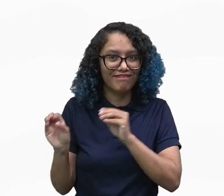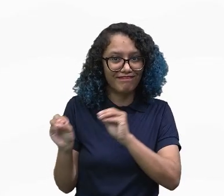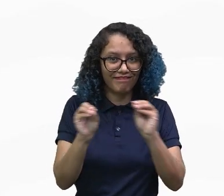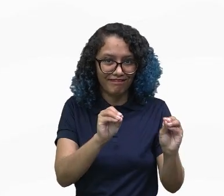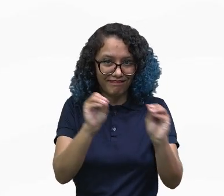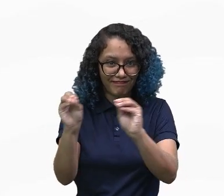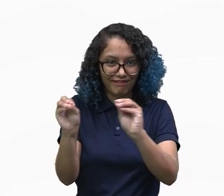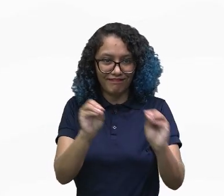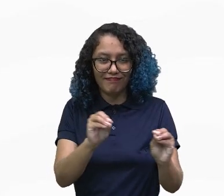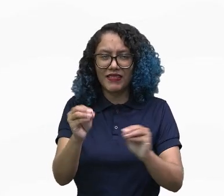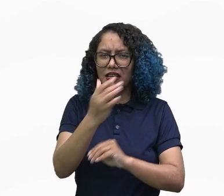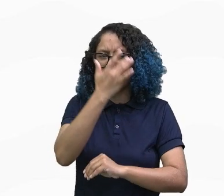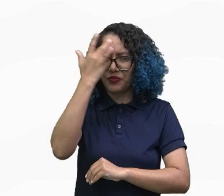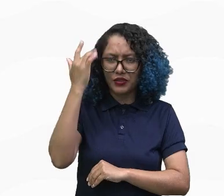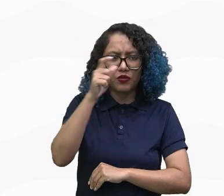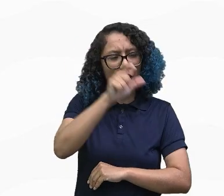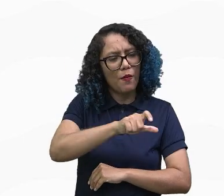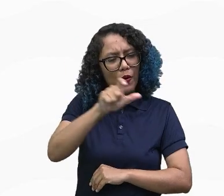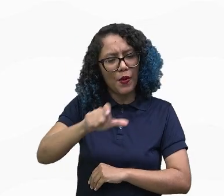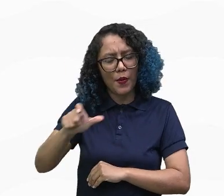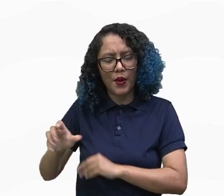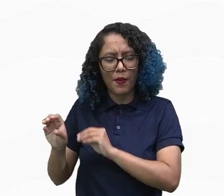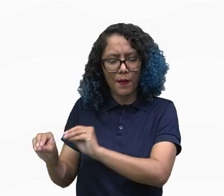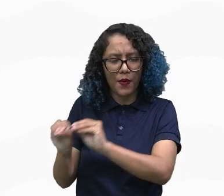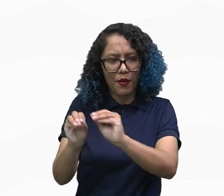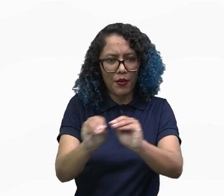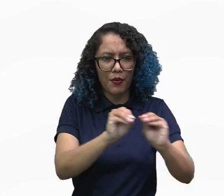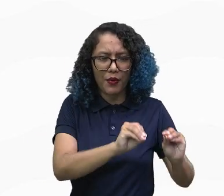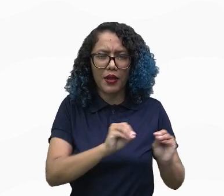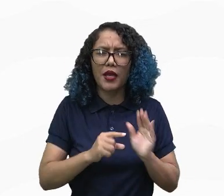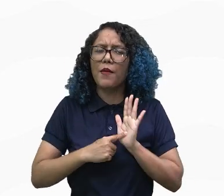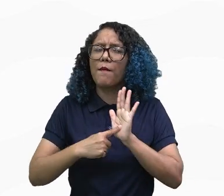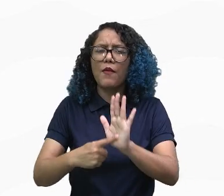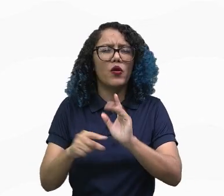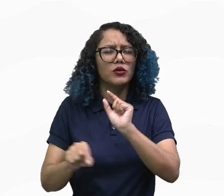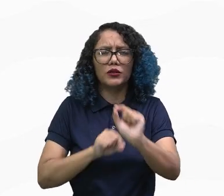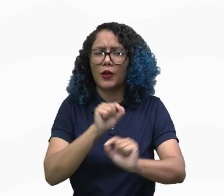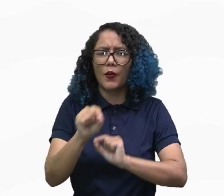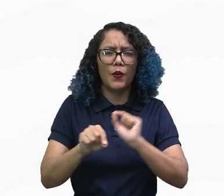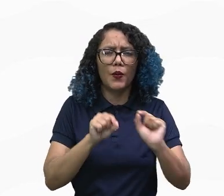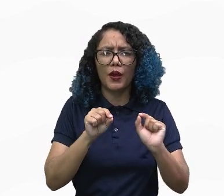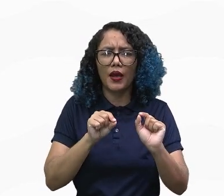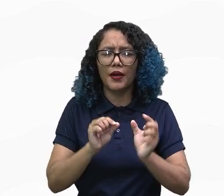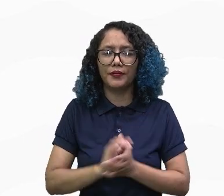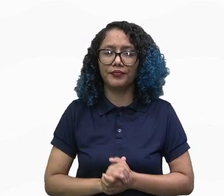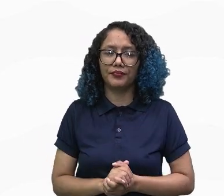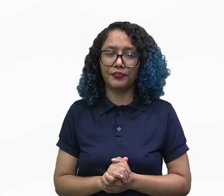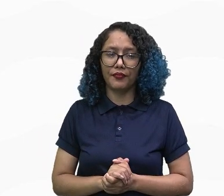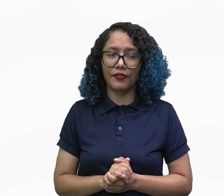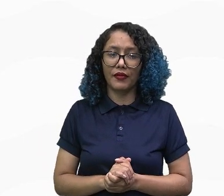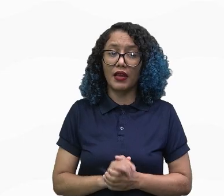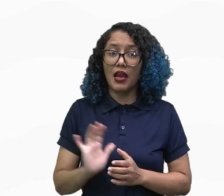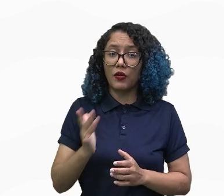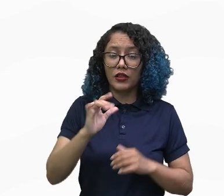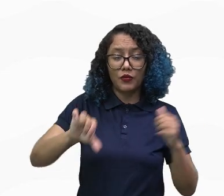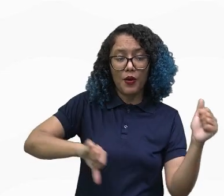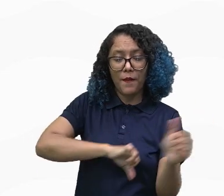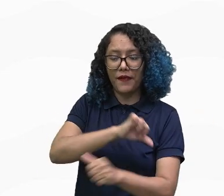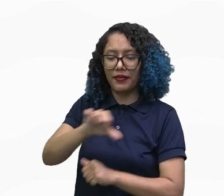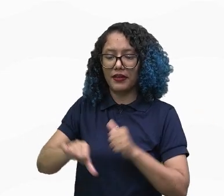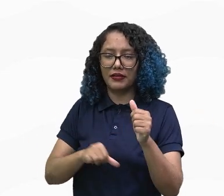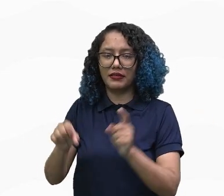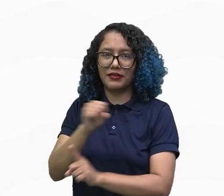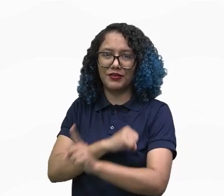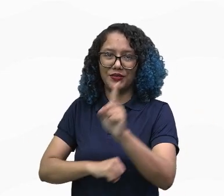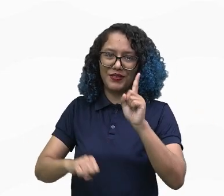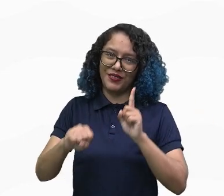elas estão em movimento e isso acaba mostrando para a gente uma reconfiguração social,